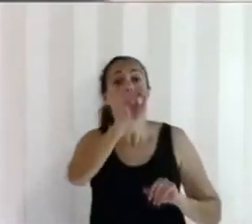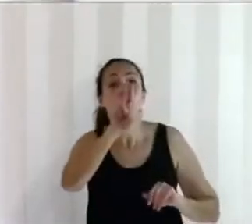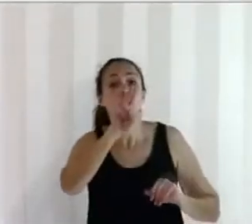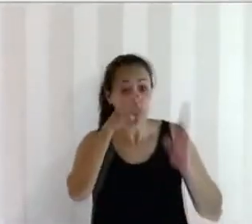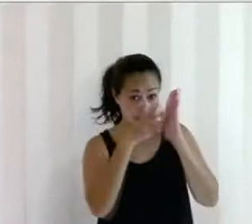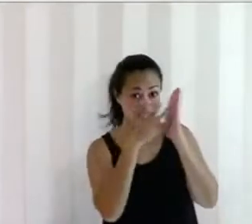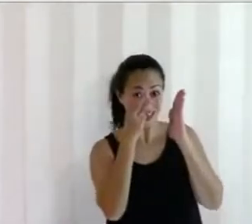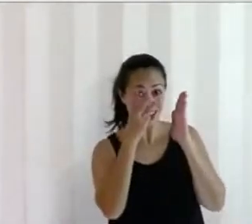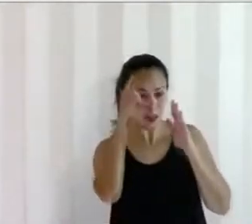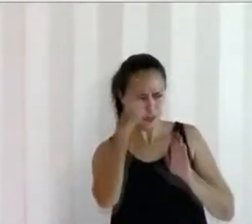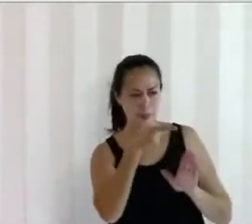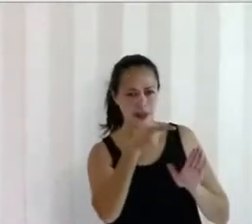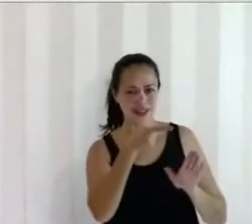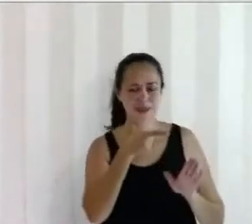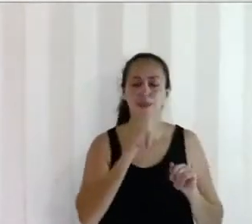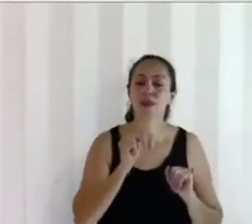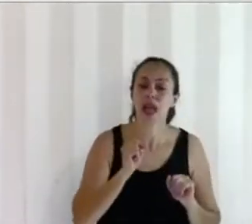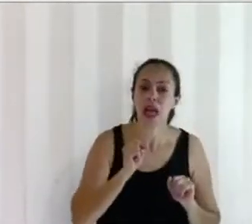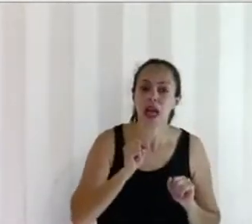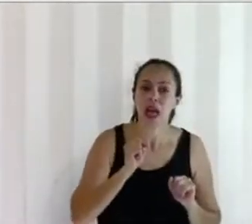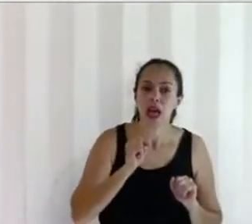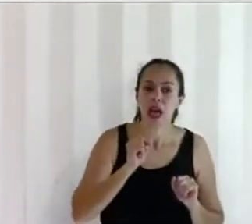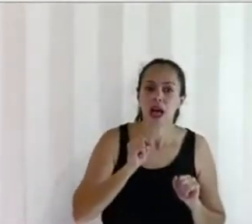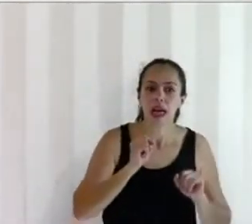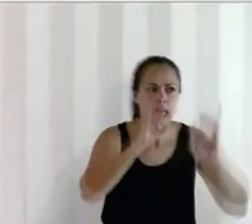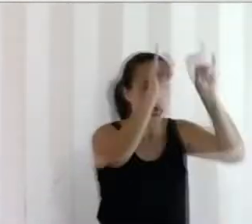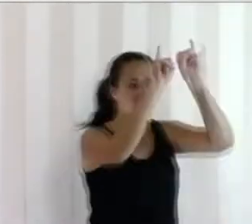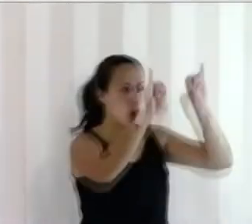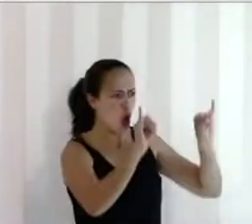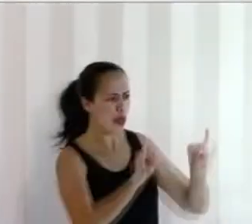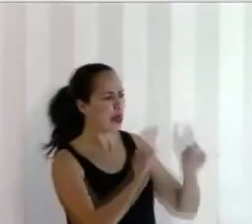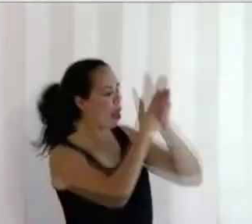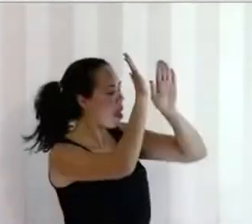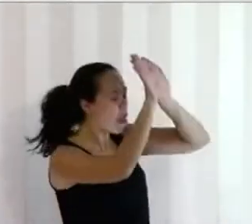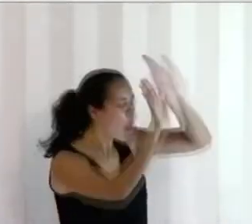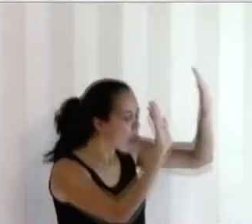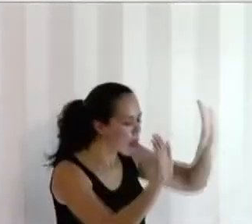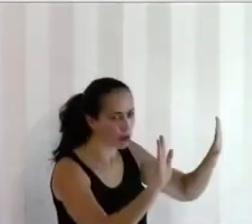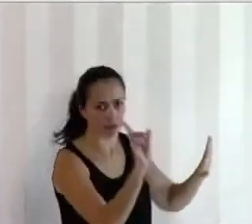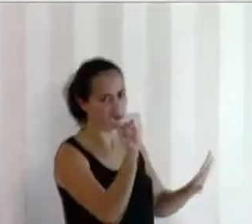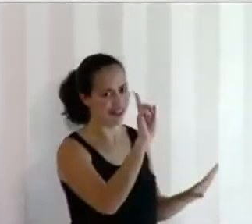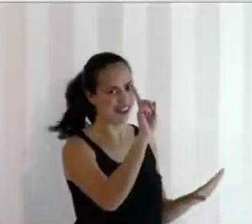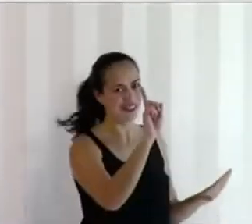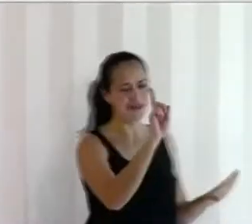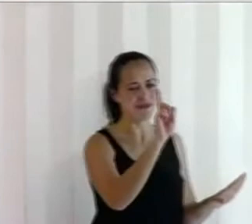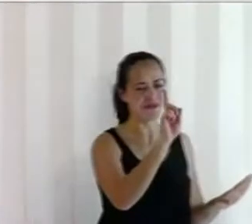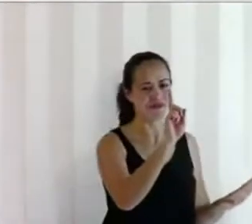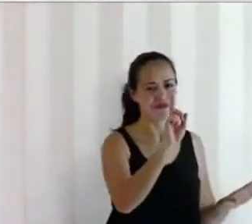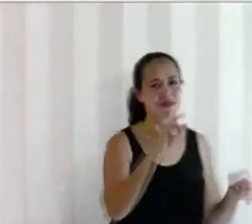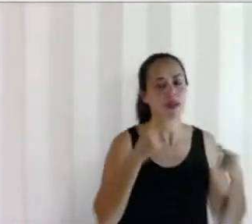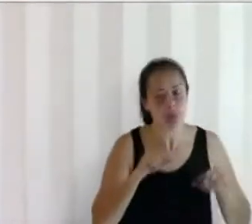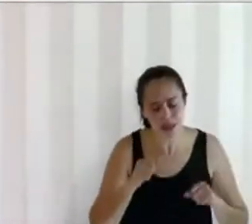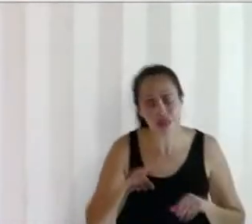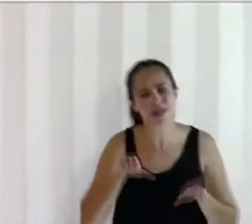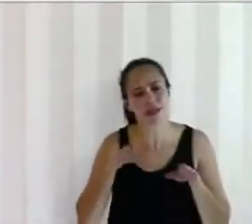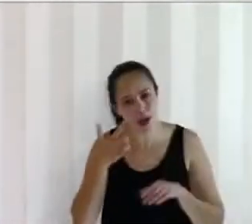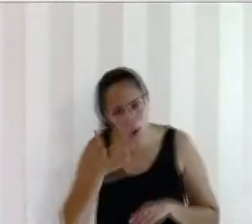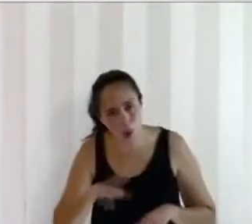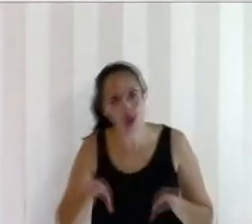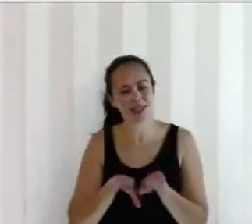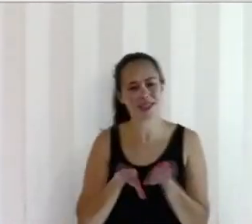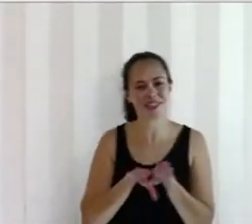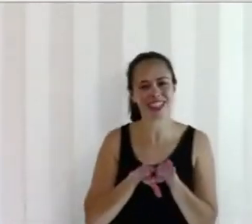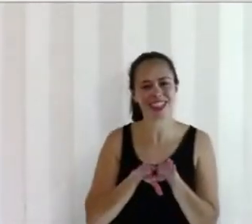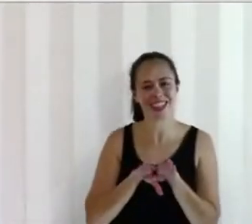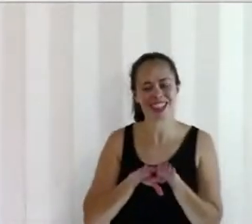de Cristo e depois de Cristo. Guardar o dia do Senhor, isso é para todos o